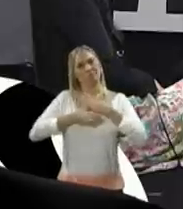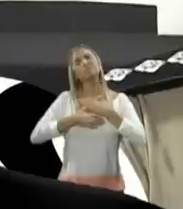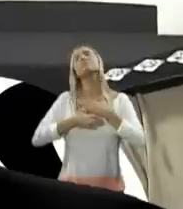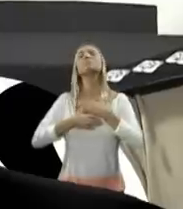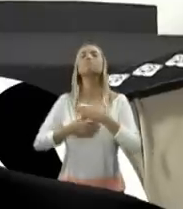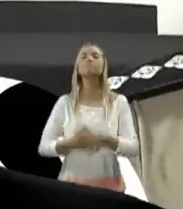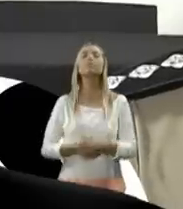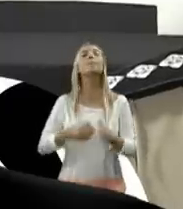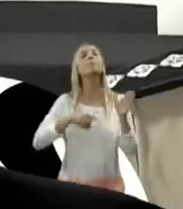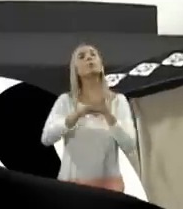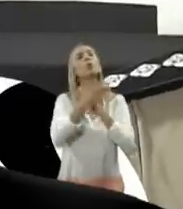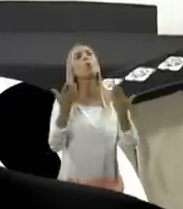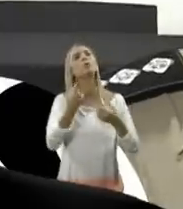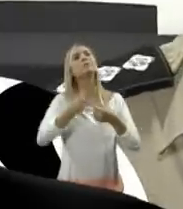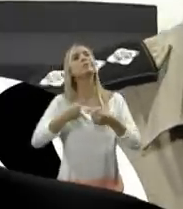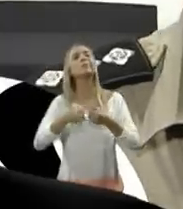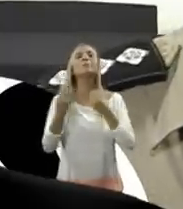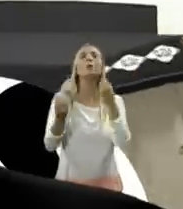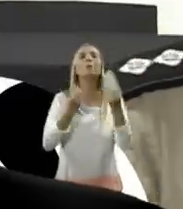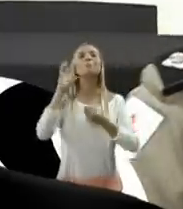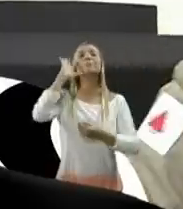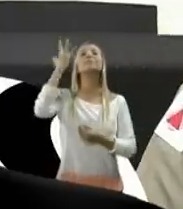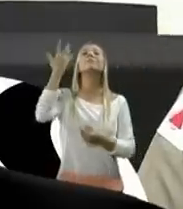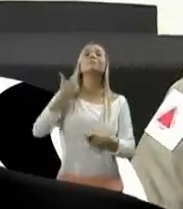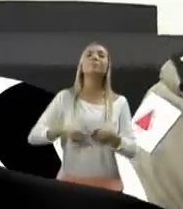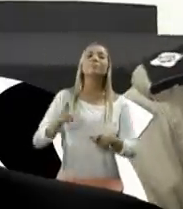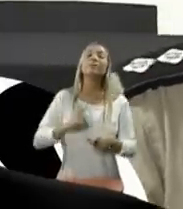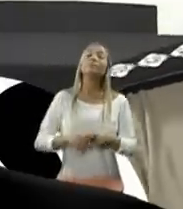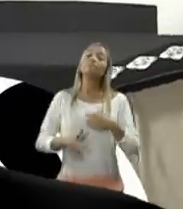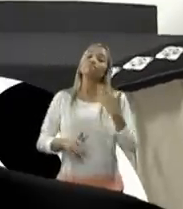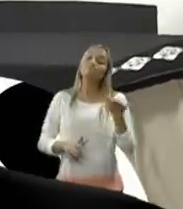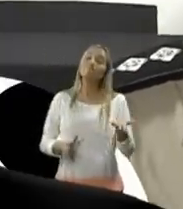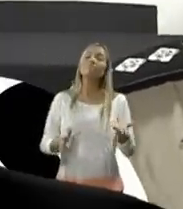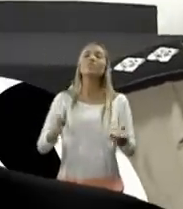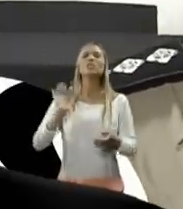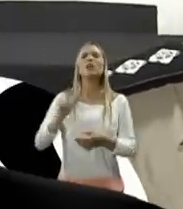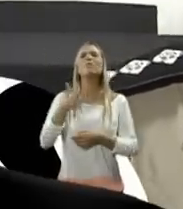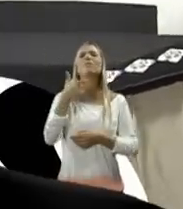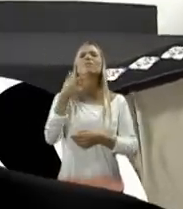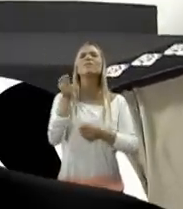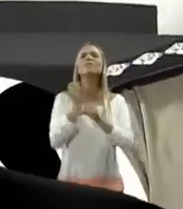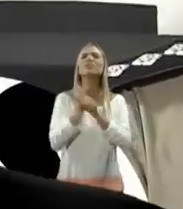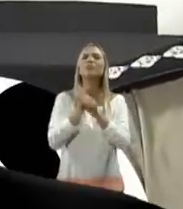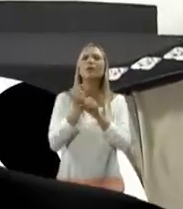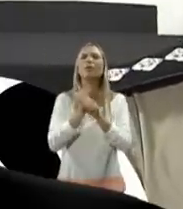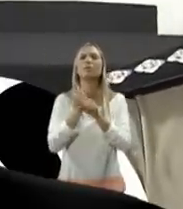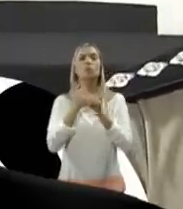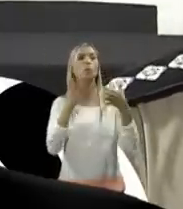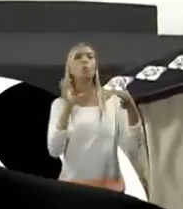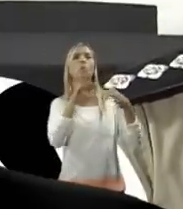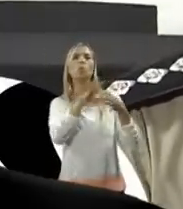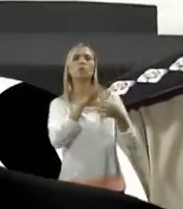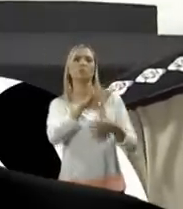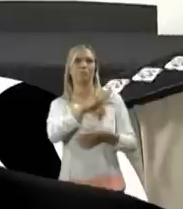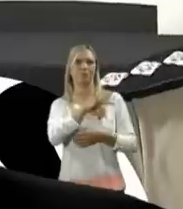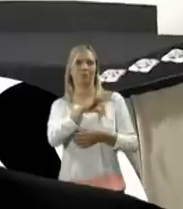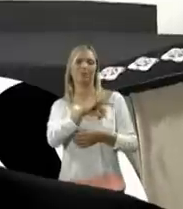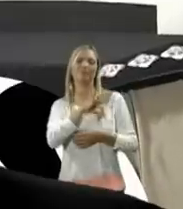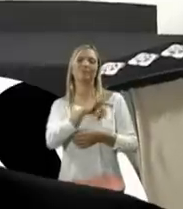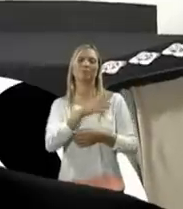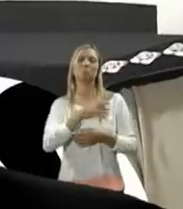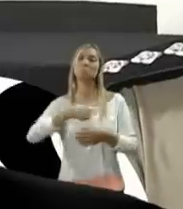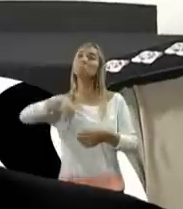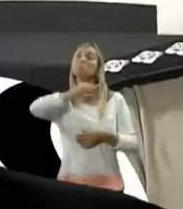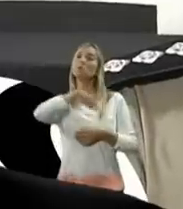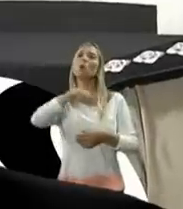hoje? Nesses 20 anos que a gente tem desenvolvido e doado à Polícia Militar em prol da